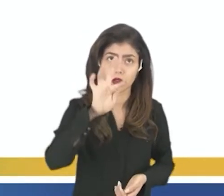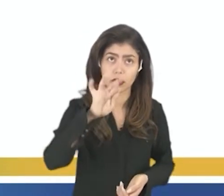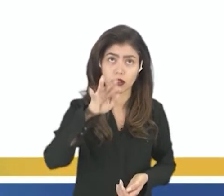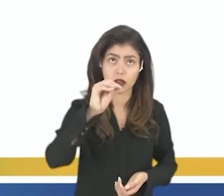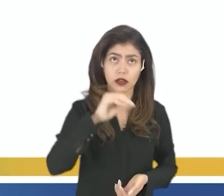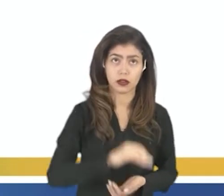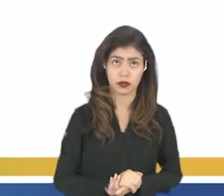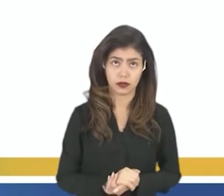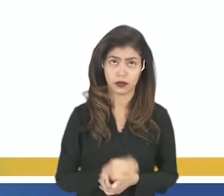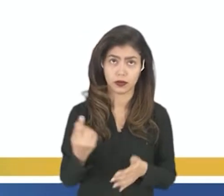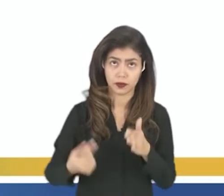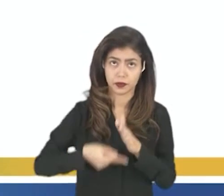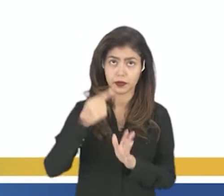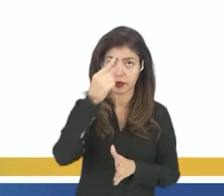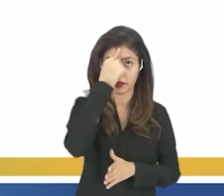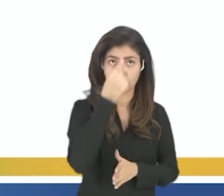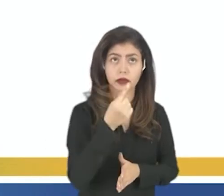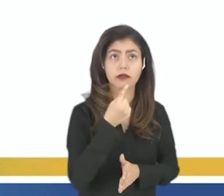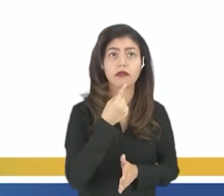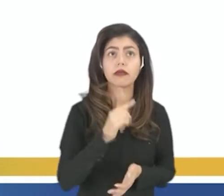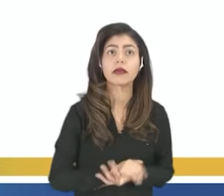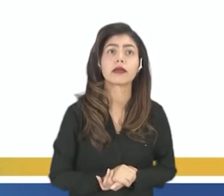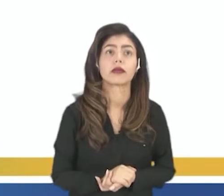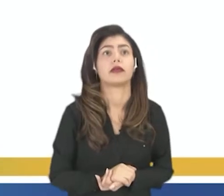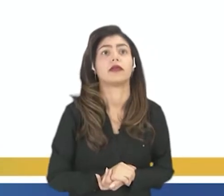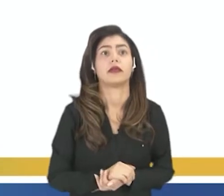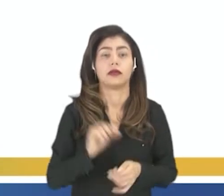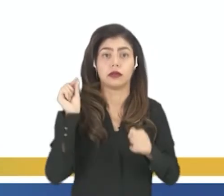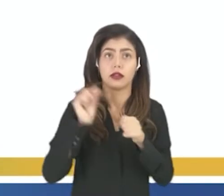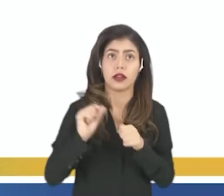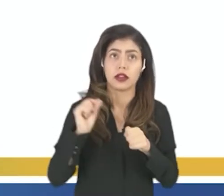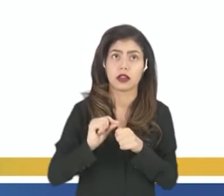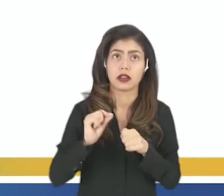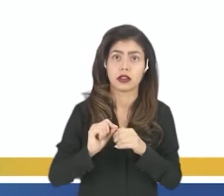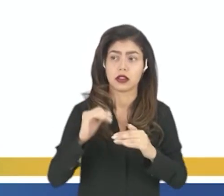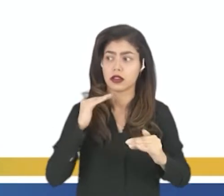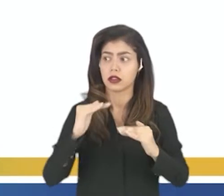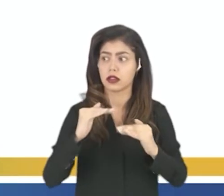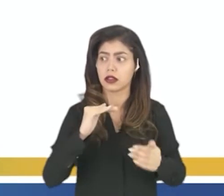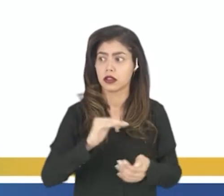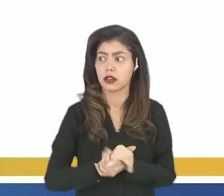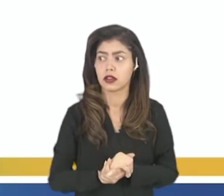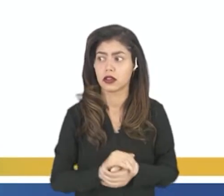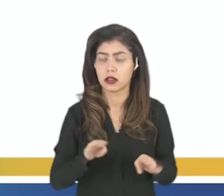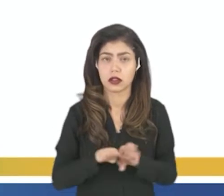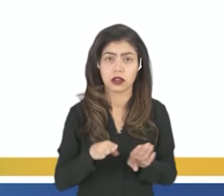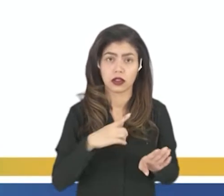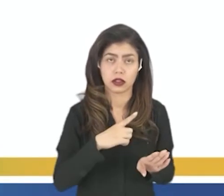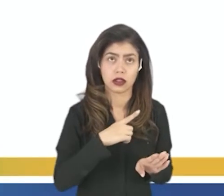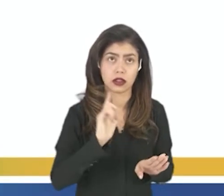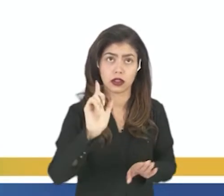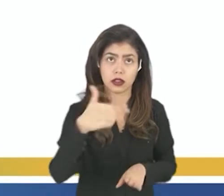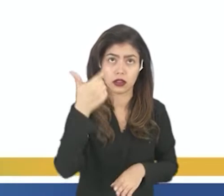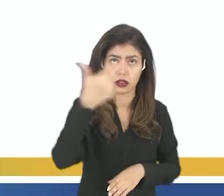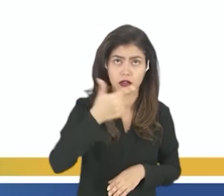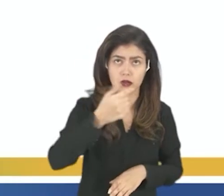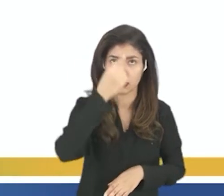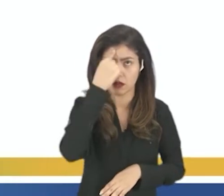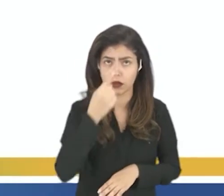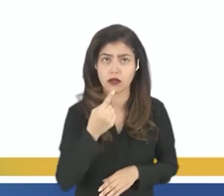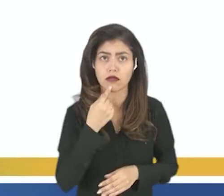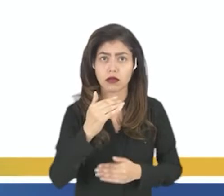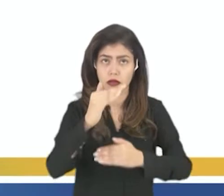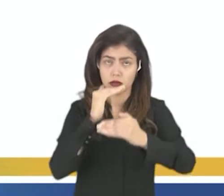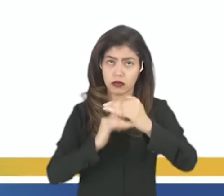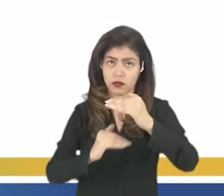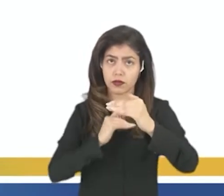Observe que na primeira imagem ali já já era para fazer essa medida do nível de radiação na segunda imagem que está na